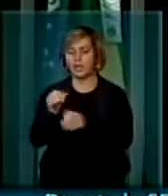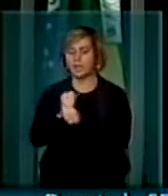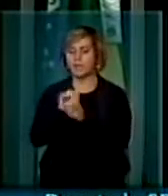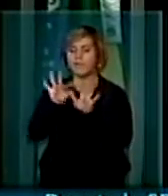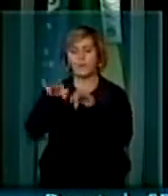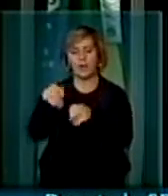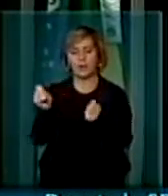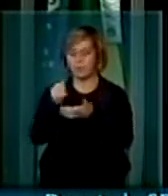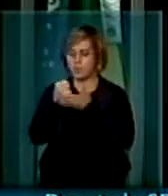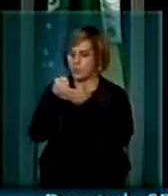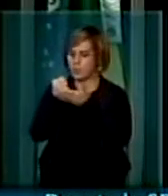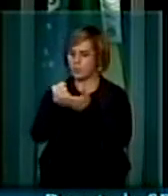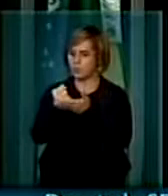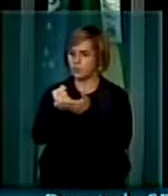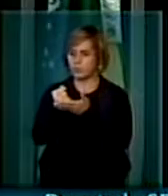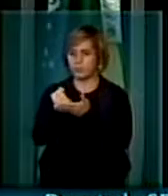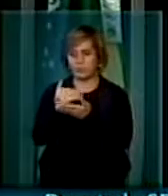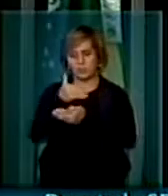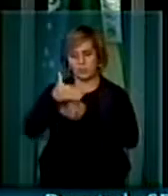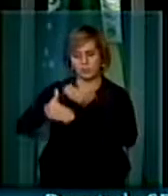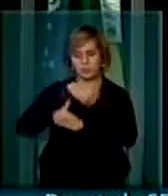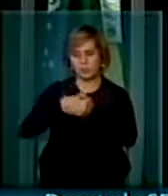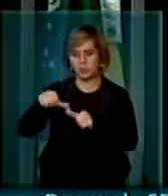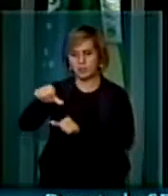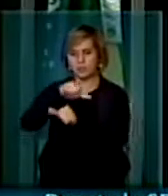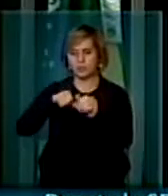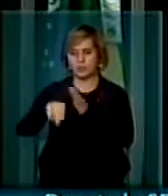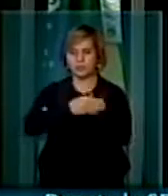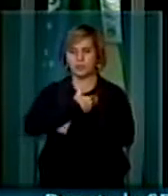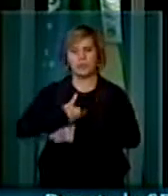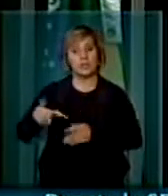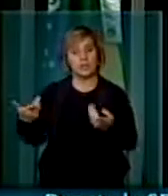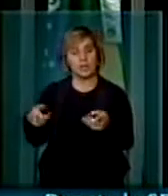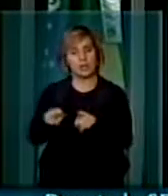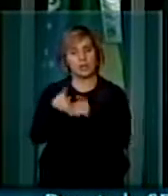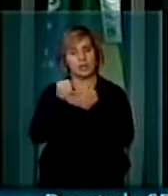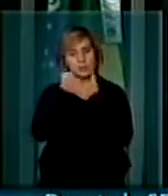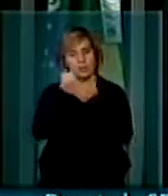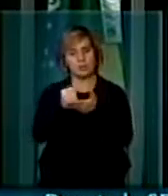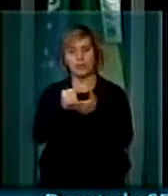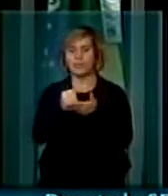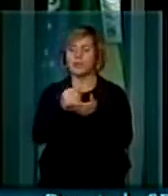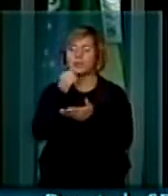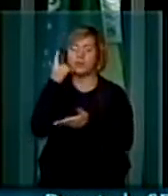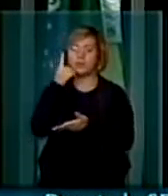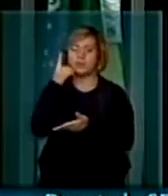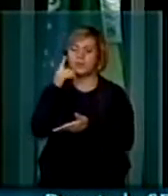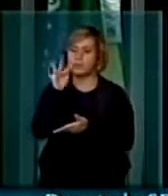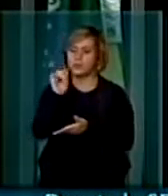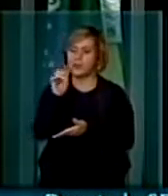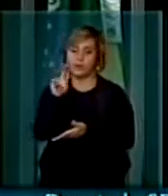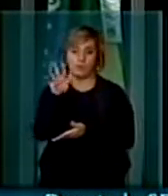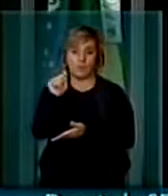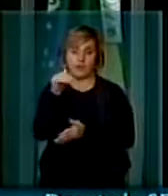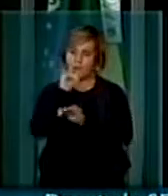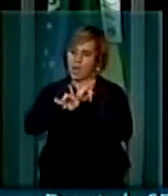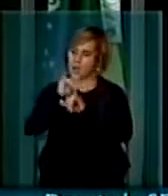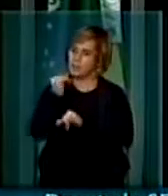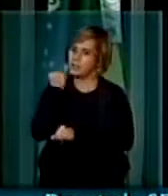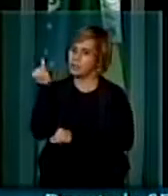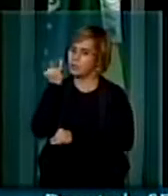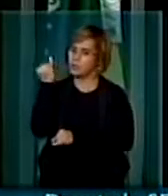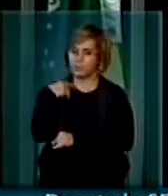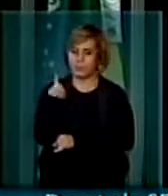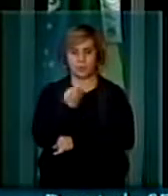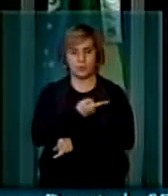estabilidade institucional durante essa transição. E solidariedade a Vossa Excelência também, deputado Alberto Fraga, pela notícia que trouxe, muito importante para nós do Amapá,